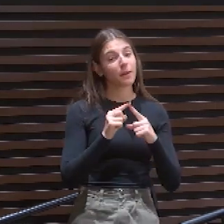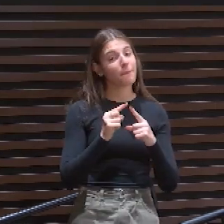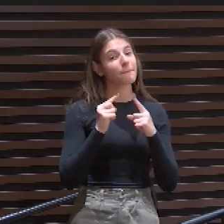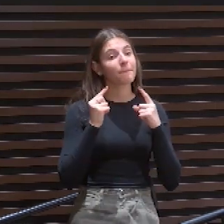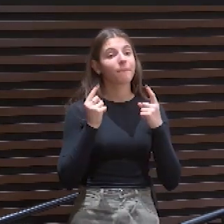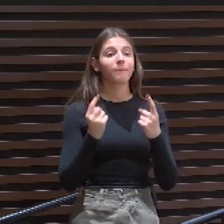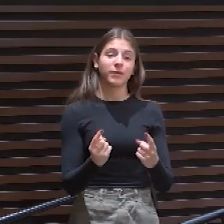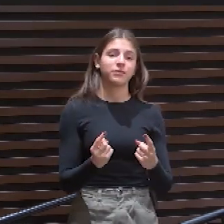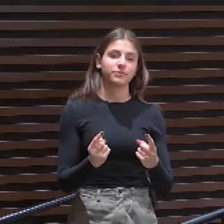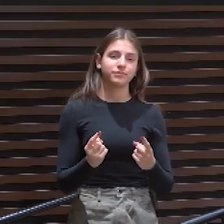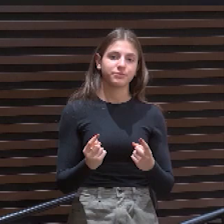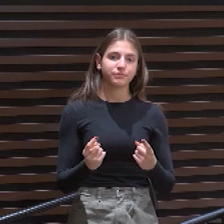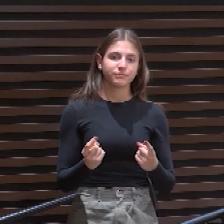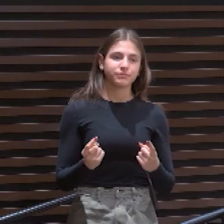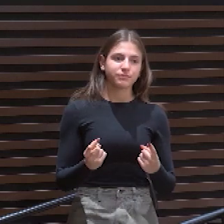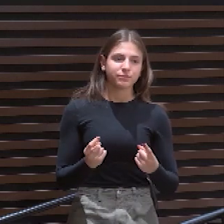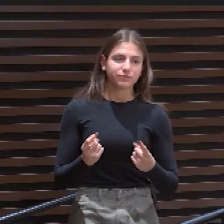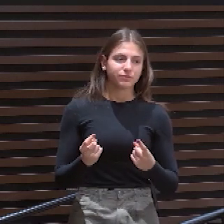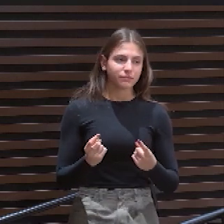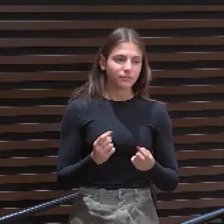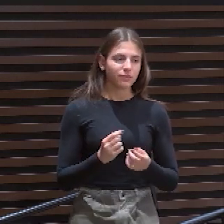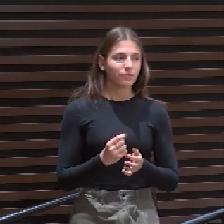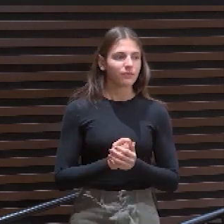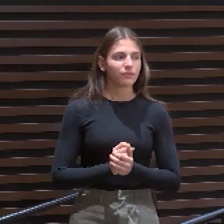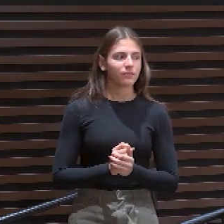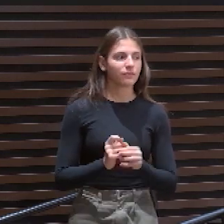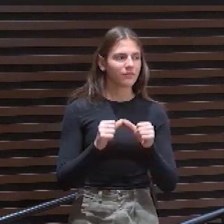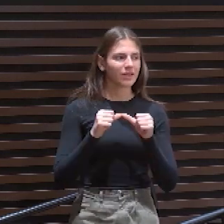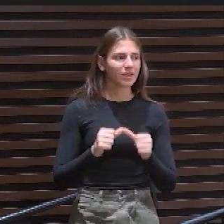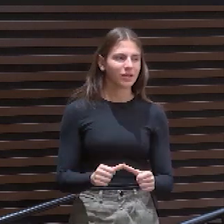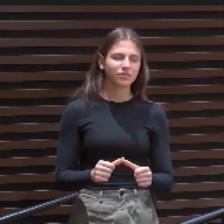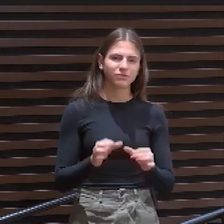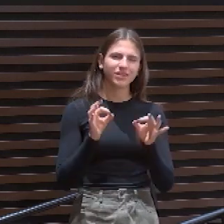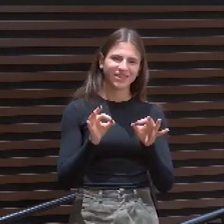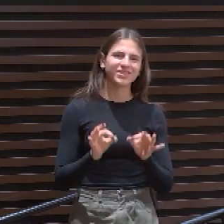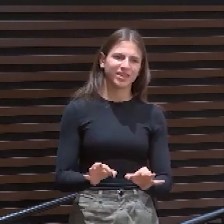mas será que isso aqui está sendo adequado?